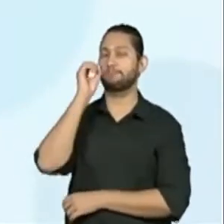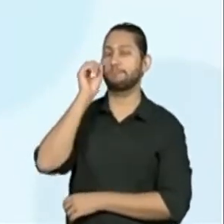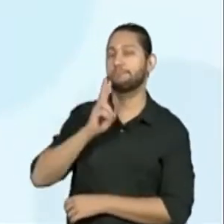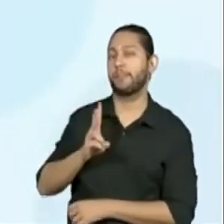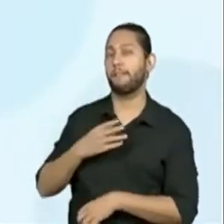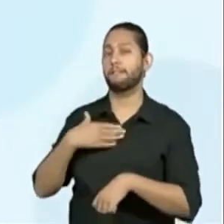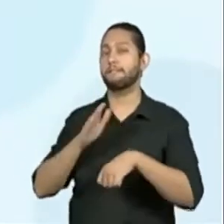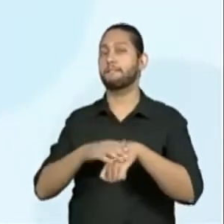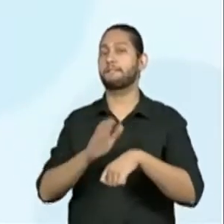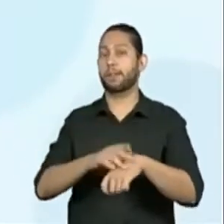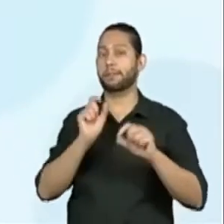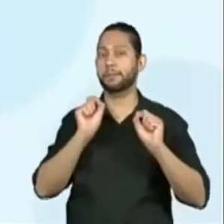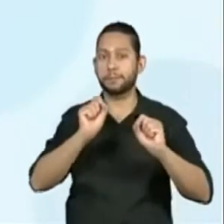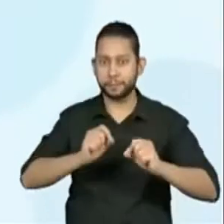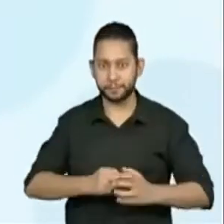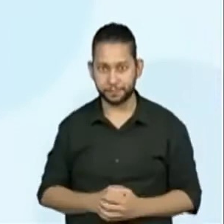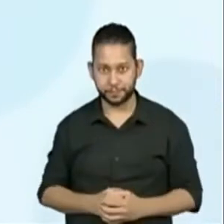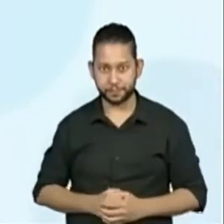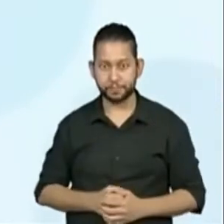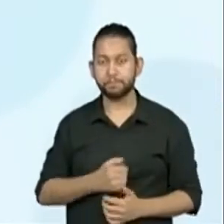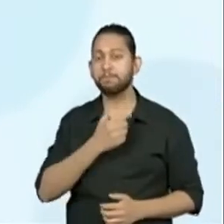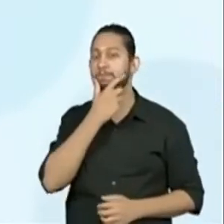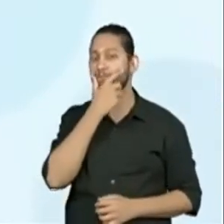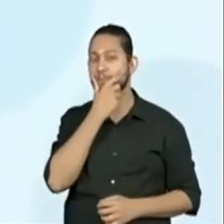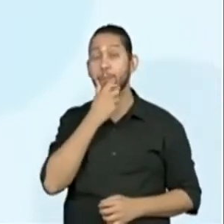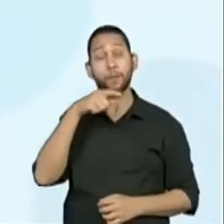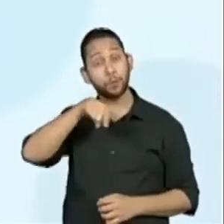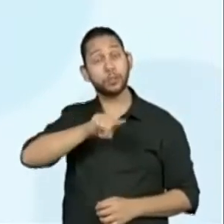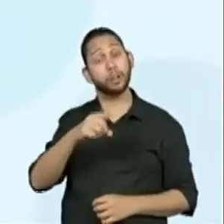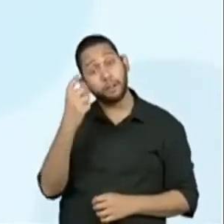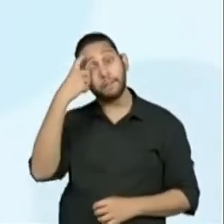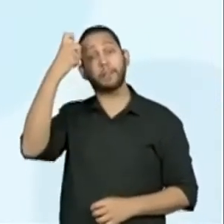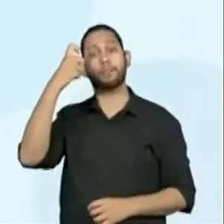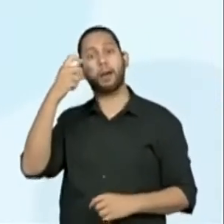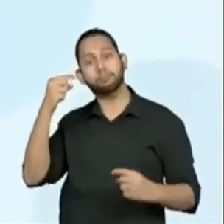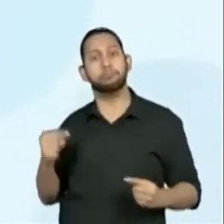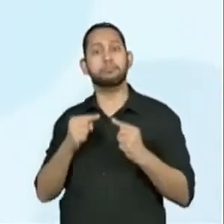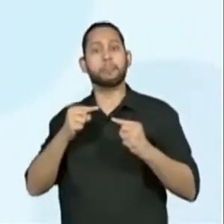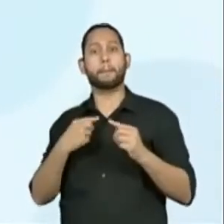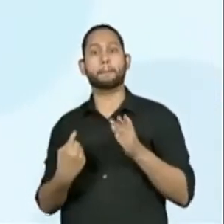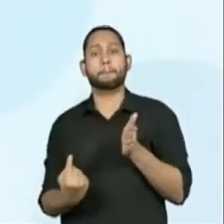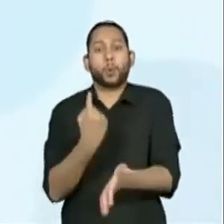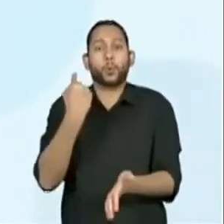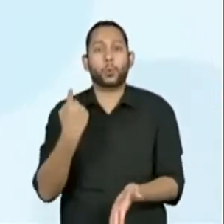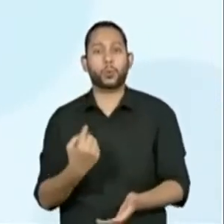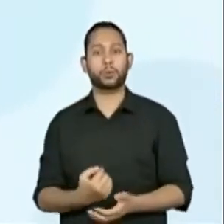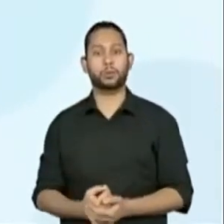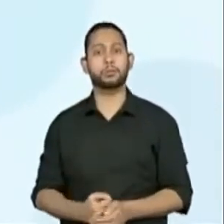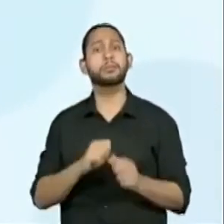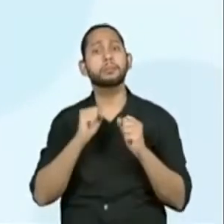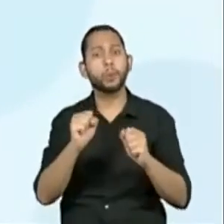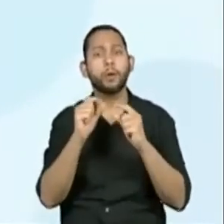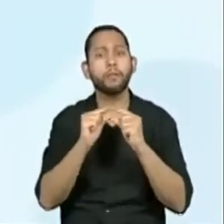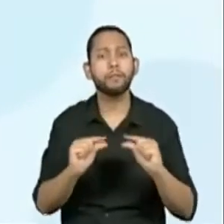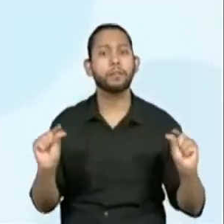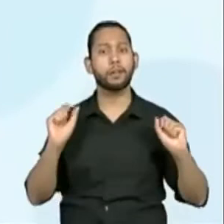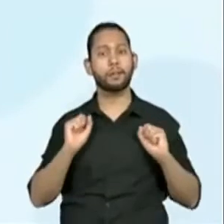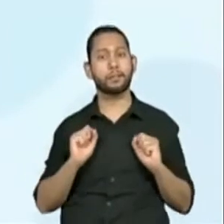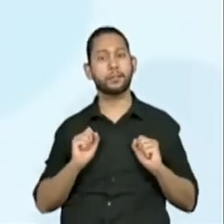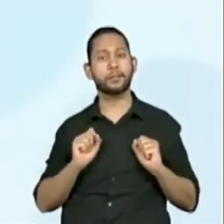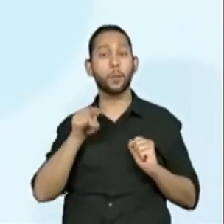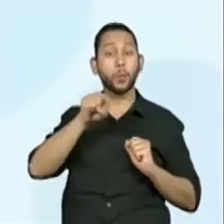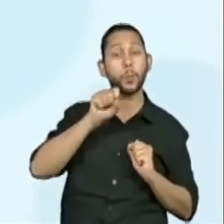o aluno do 4º ano agora ele vai ter que colocar uma pergunta aqui e aí ele pode acrescentar uma frase